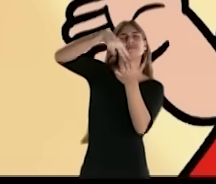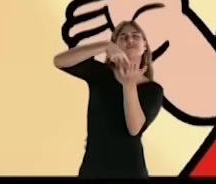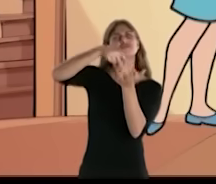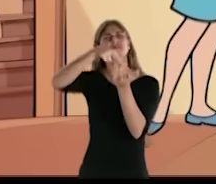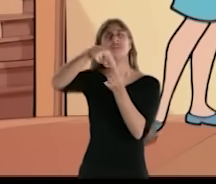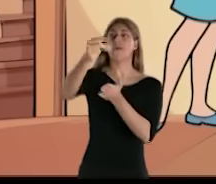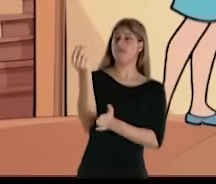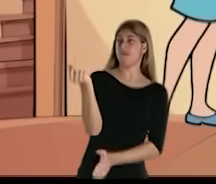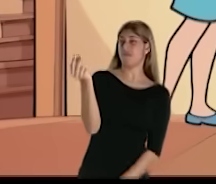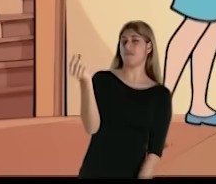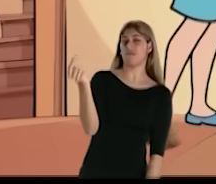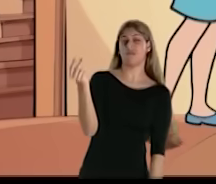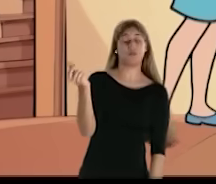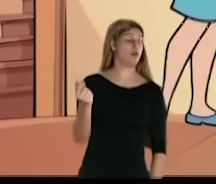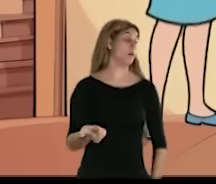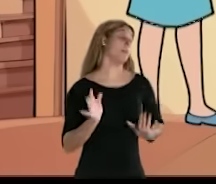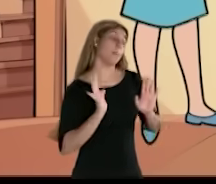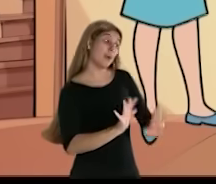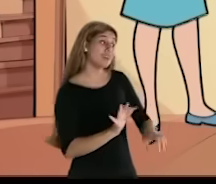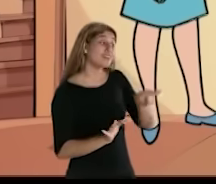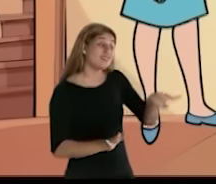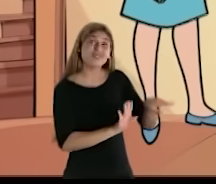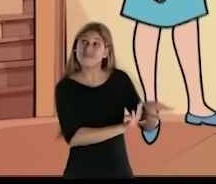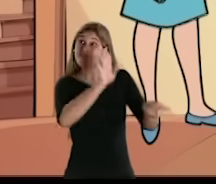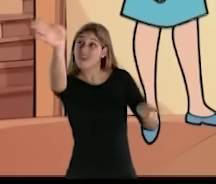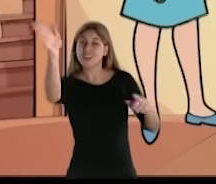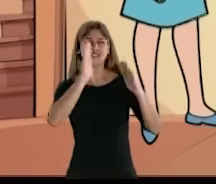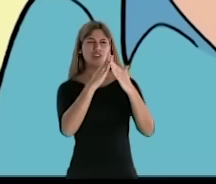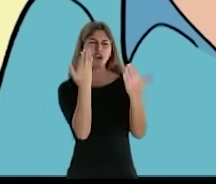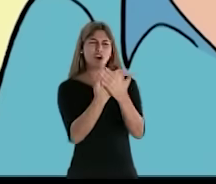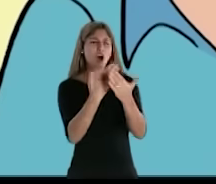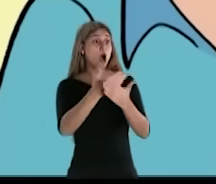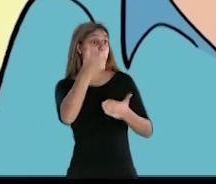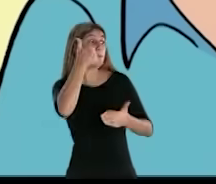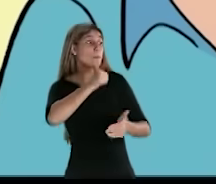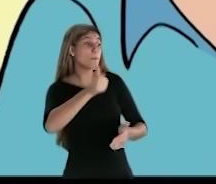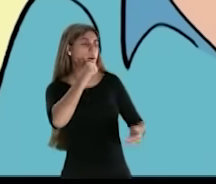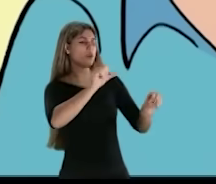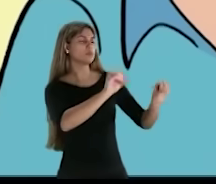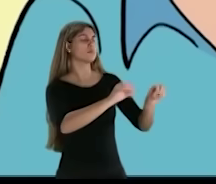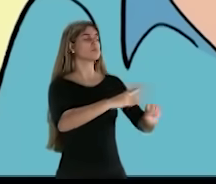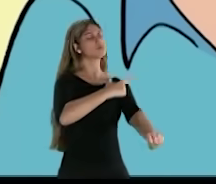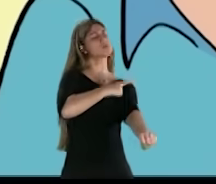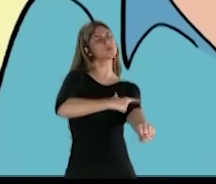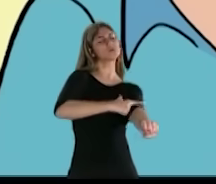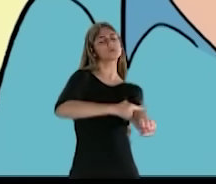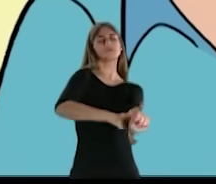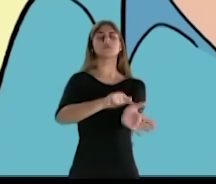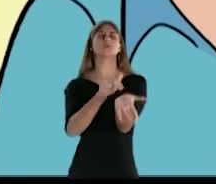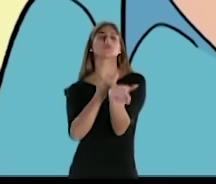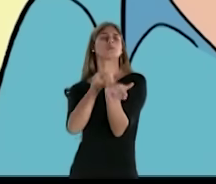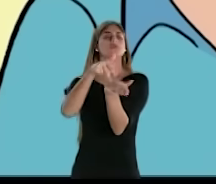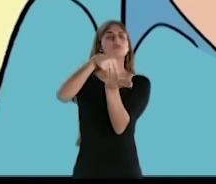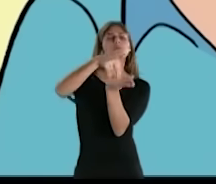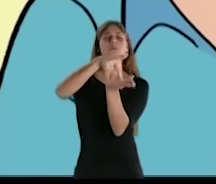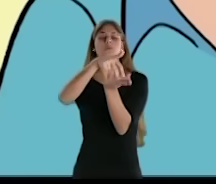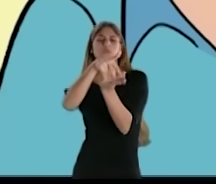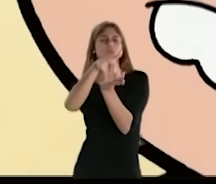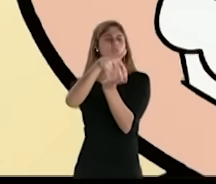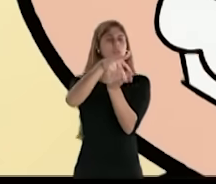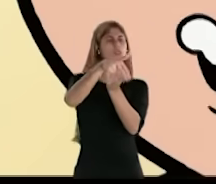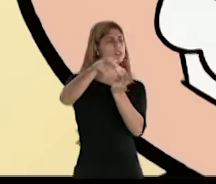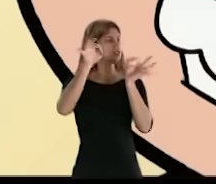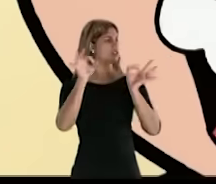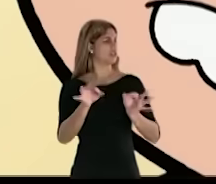um tempão. Eu sei. Mas na escola de boas maneiras da Senhorita Biju, você irá aprender a fazer tudo isso com graça e elegância.